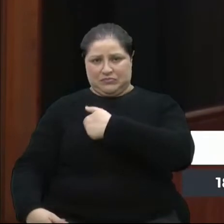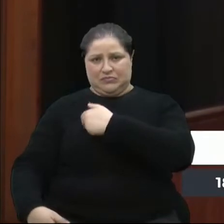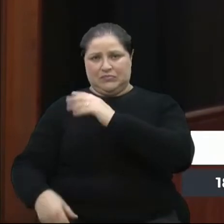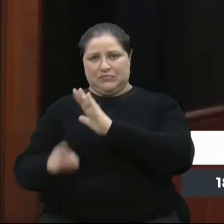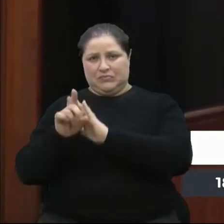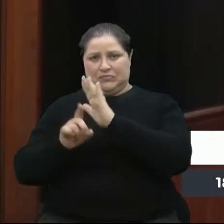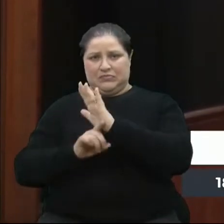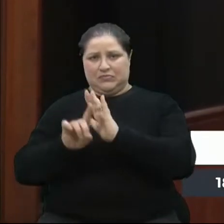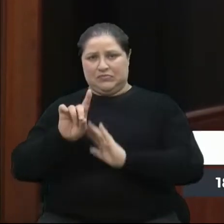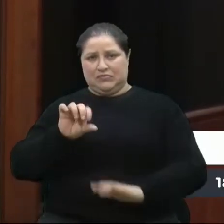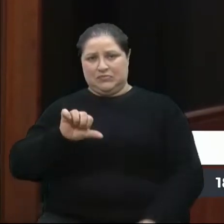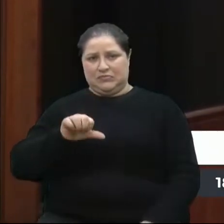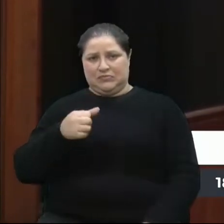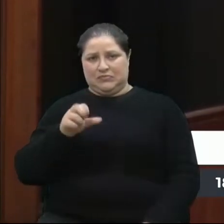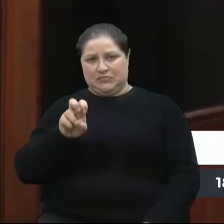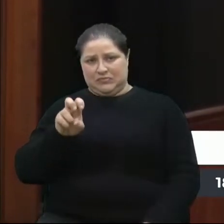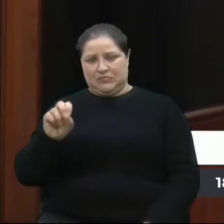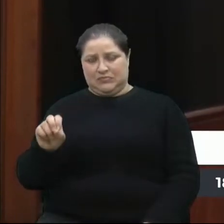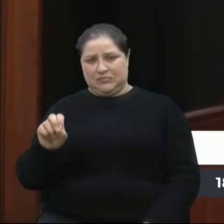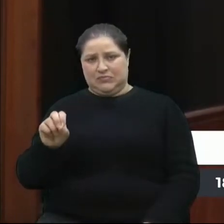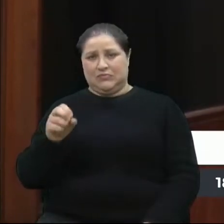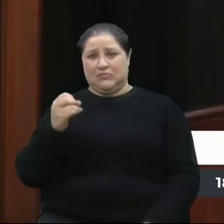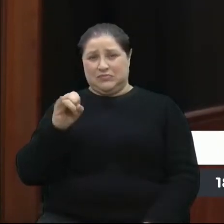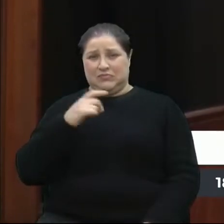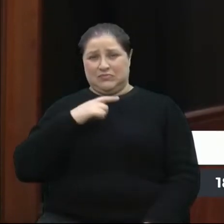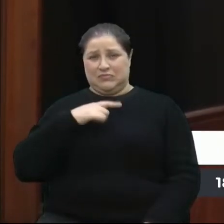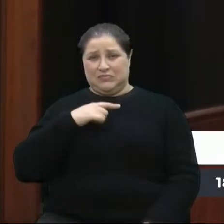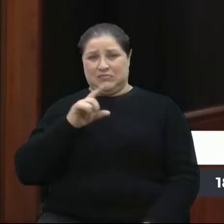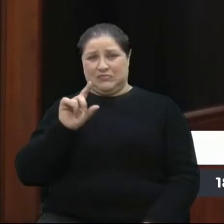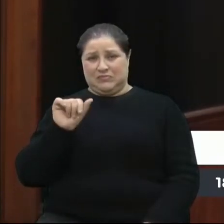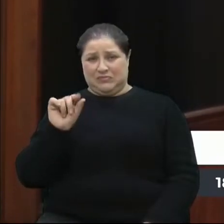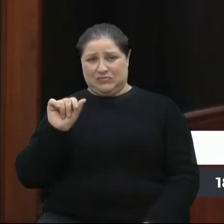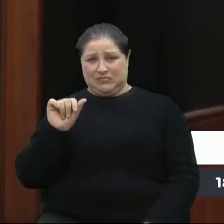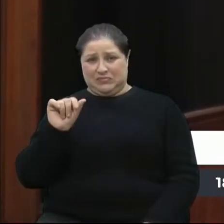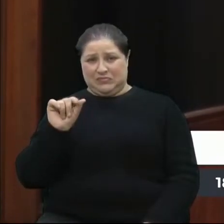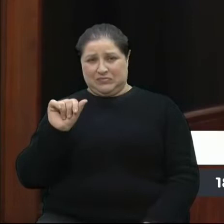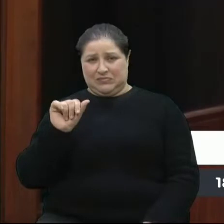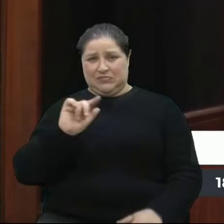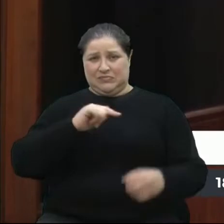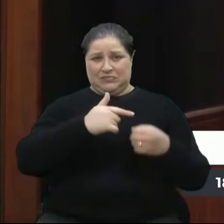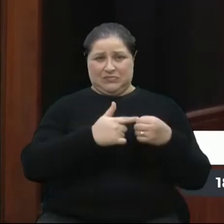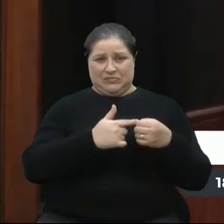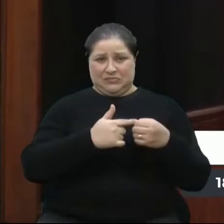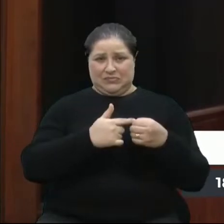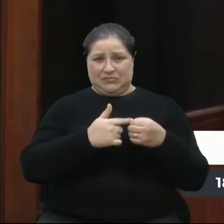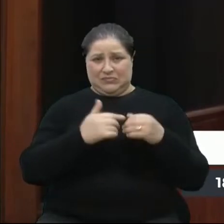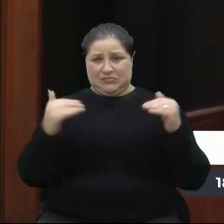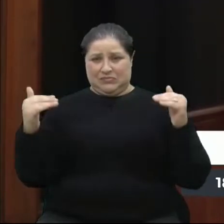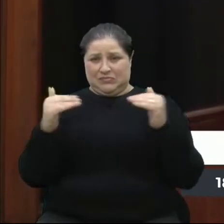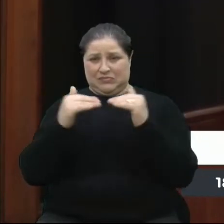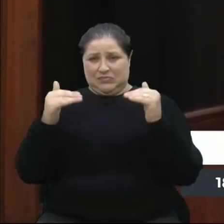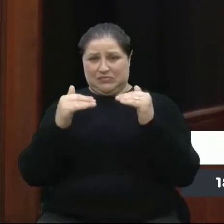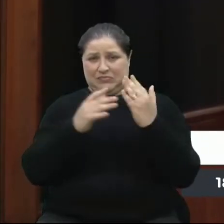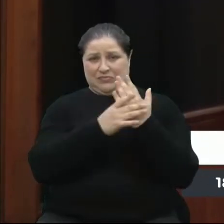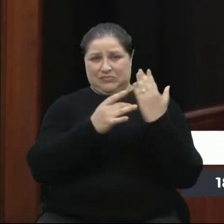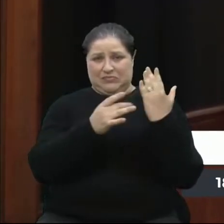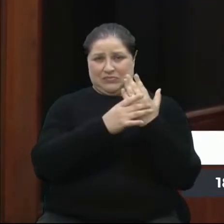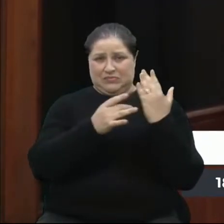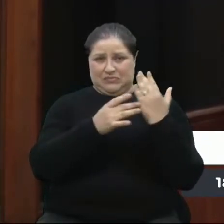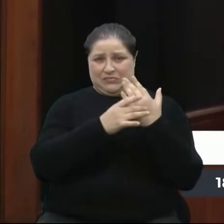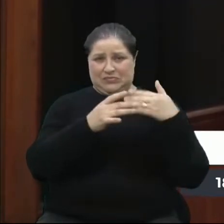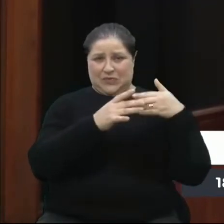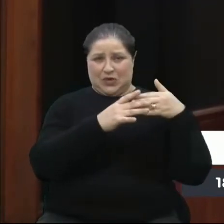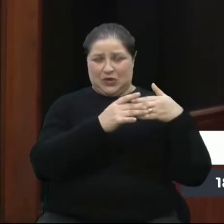o combustível nessa relação, nessa paridade com o dólar, a Petrobras, no primeiro